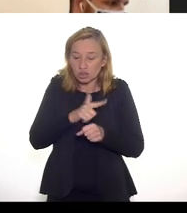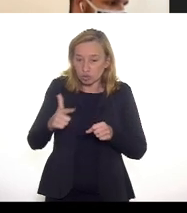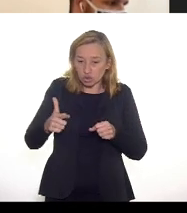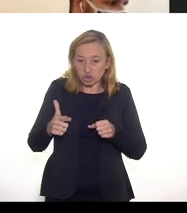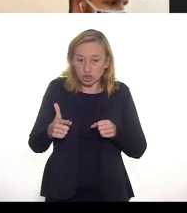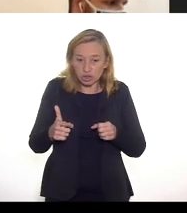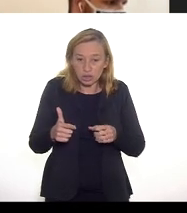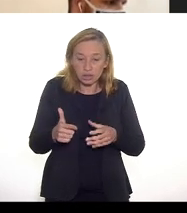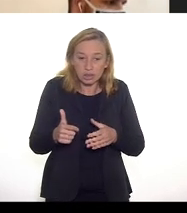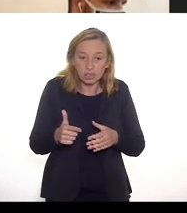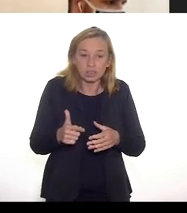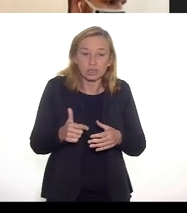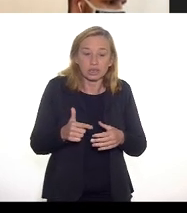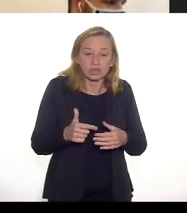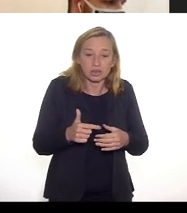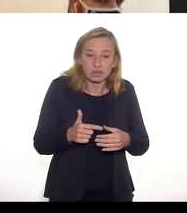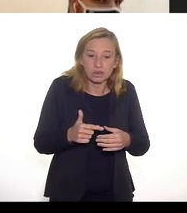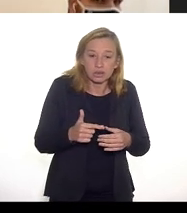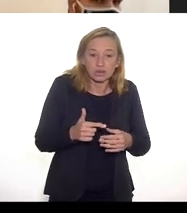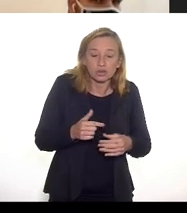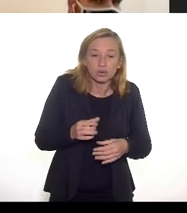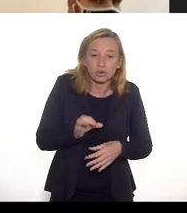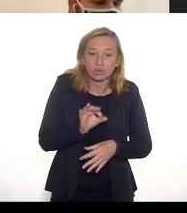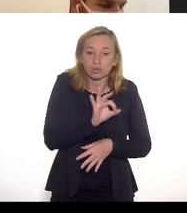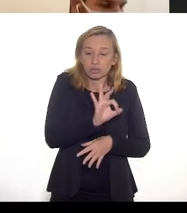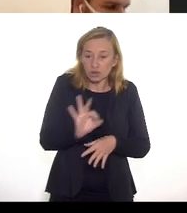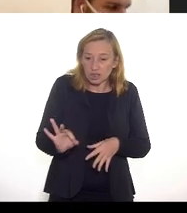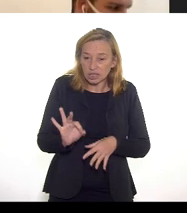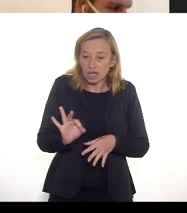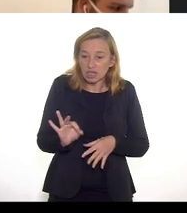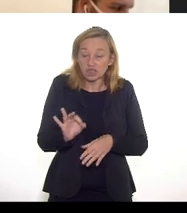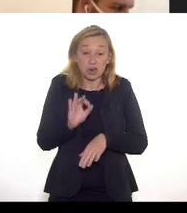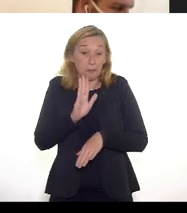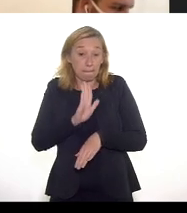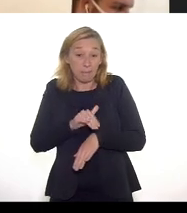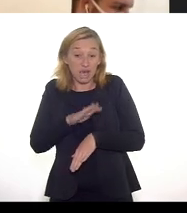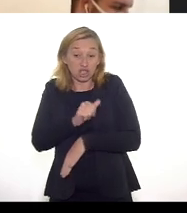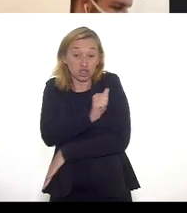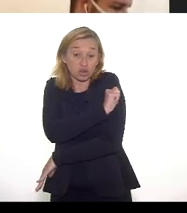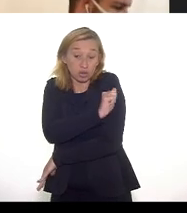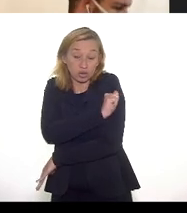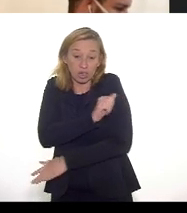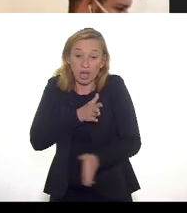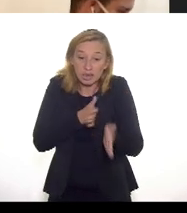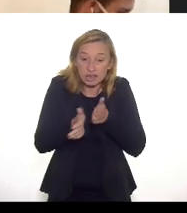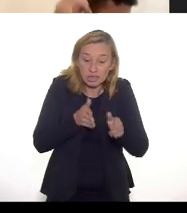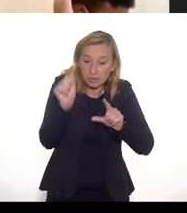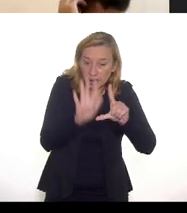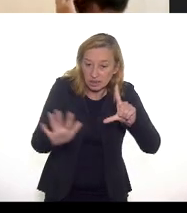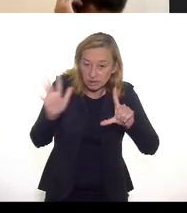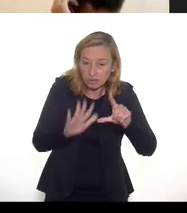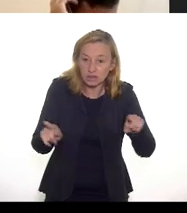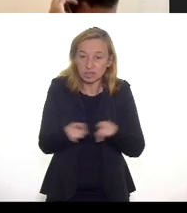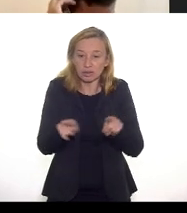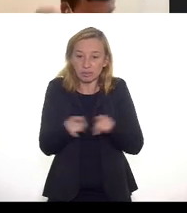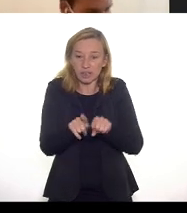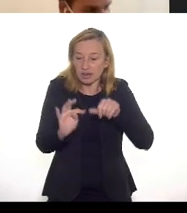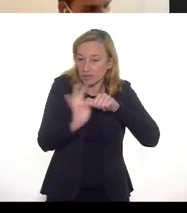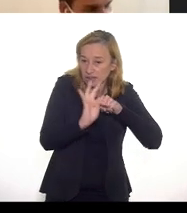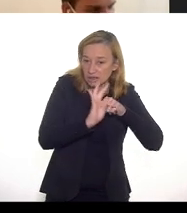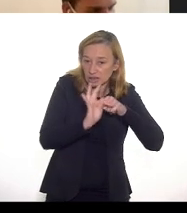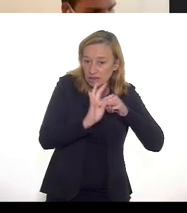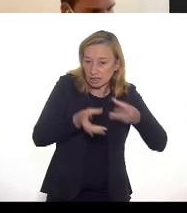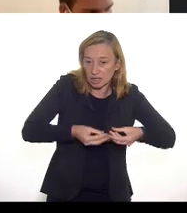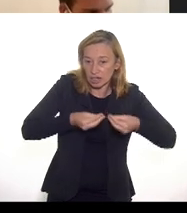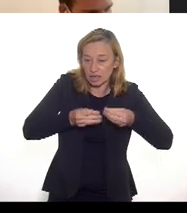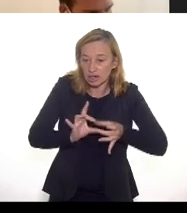quase uma porcentagem muito baixa de alunos tendo acesso à plataforma que a Paitec